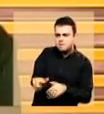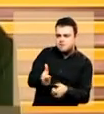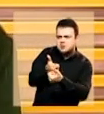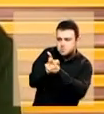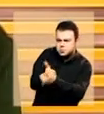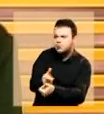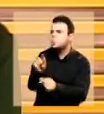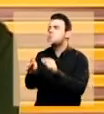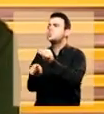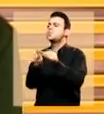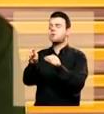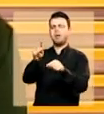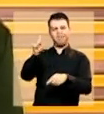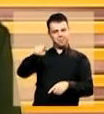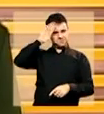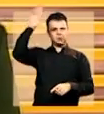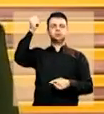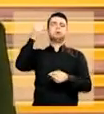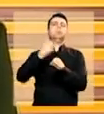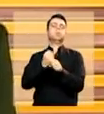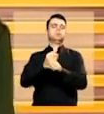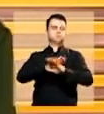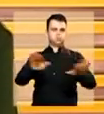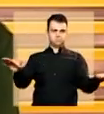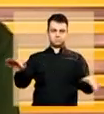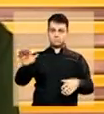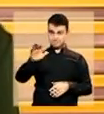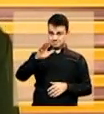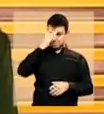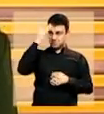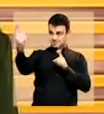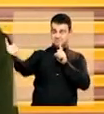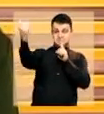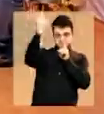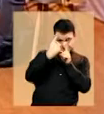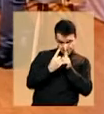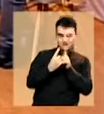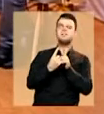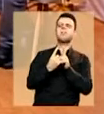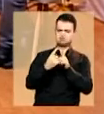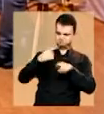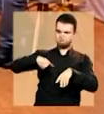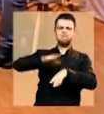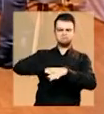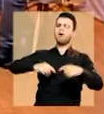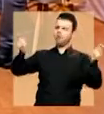que um orçamento no final. Se você vier até a loja, se a gente realmente conversar, a gente consegue mostrar identificar